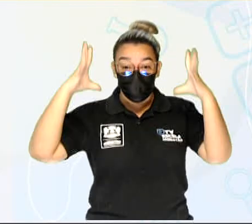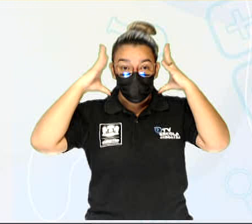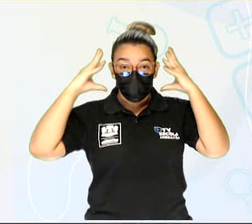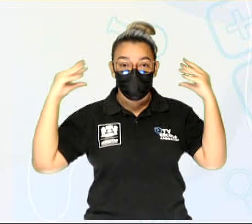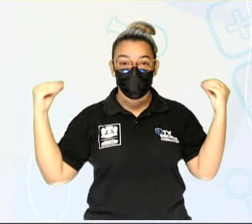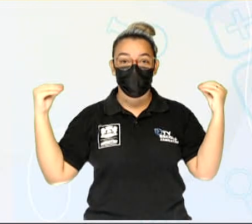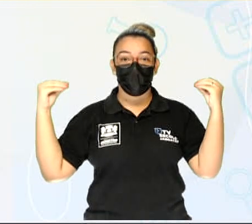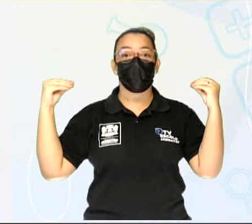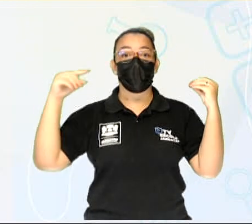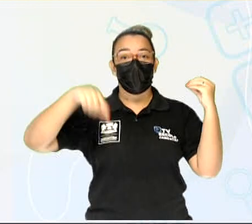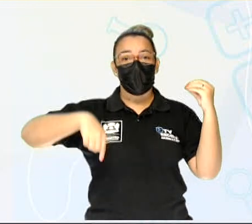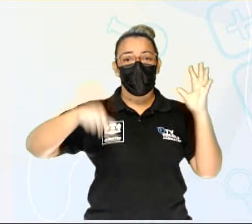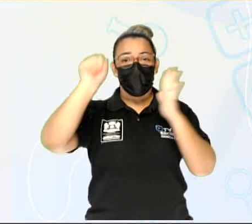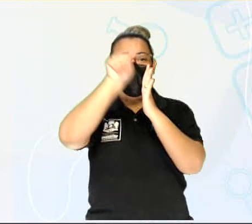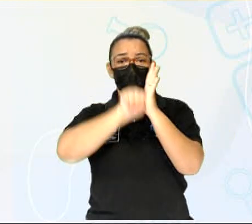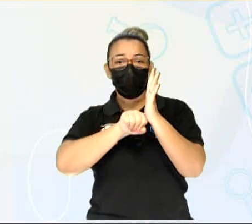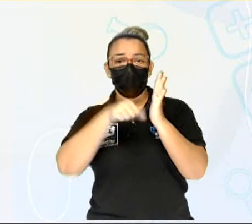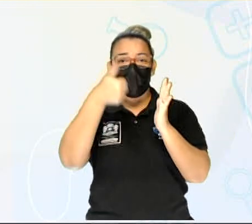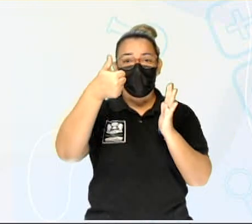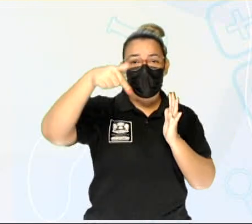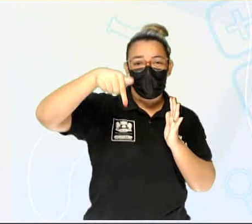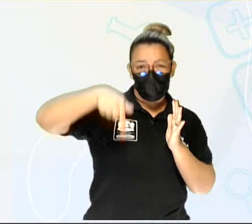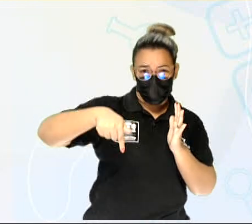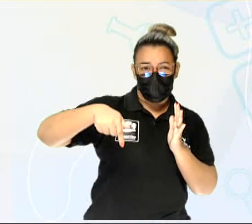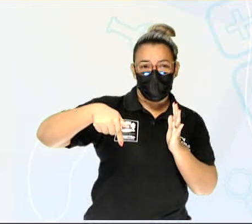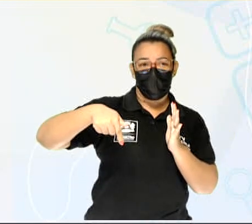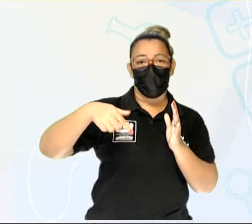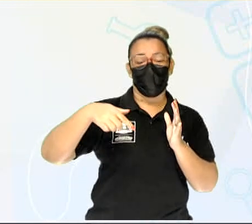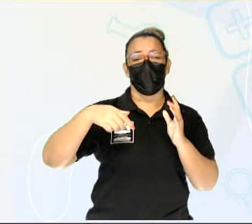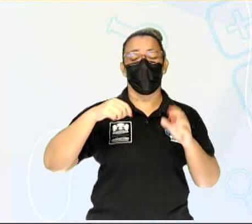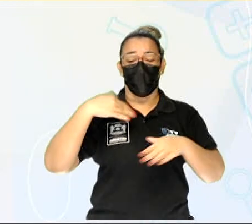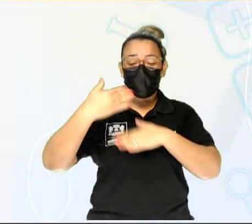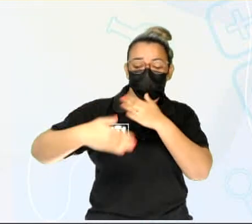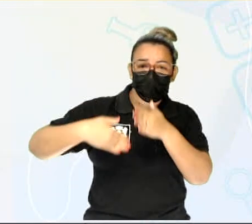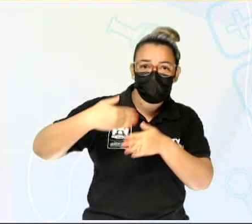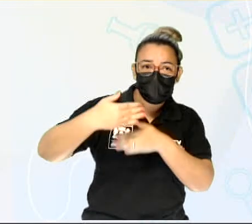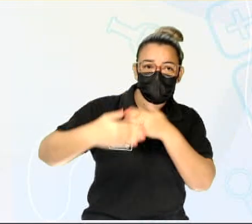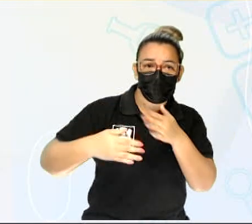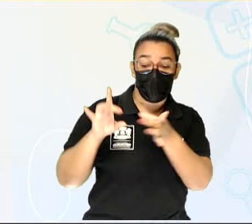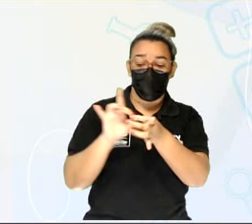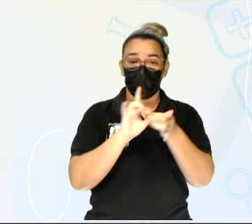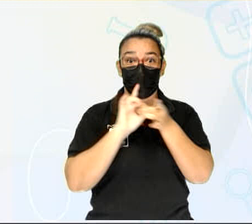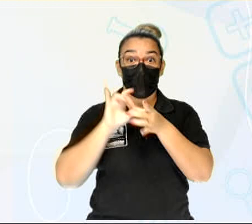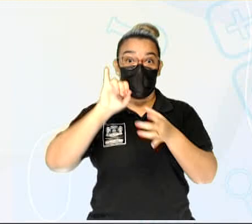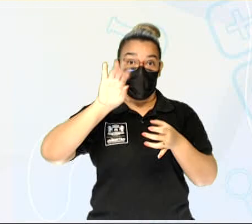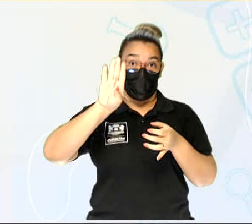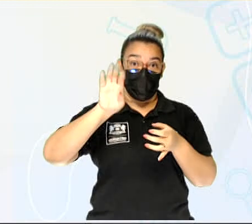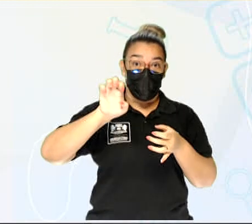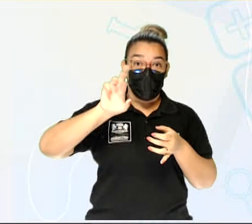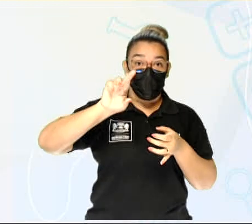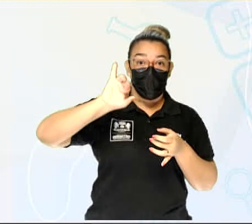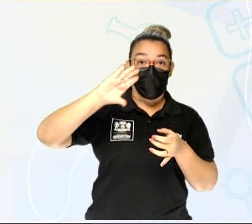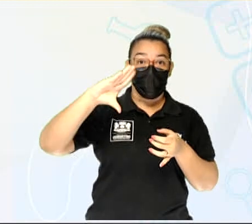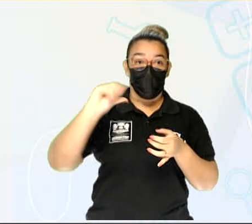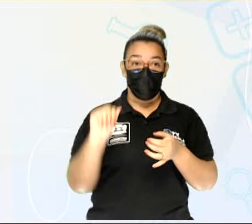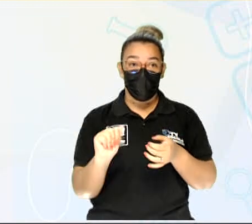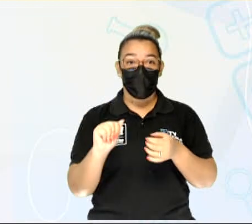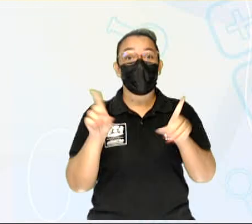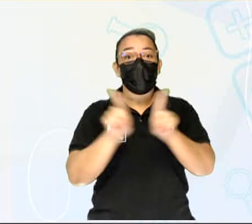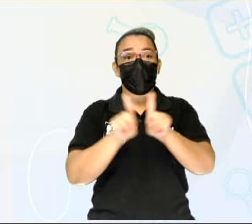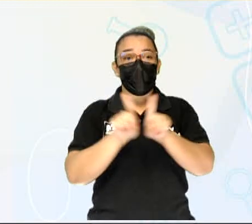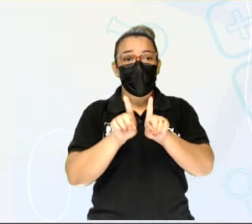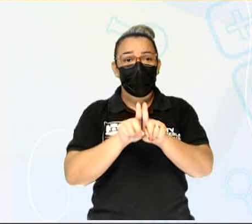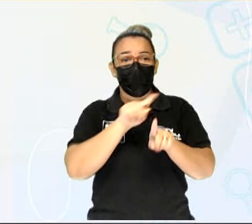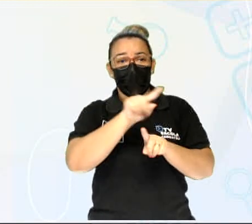século XVII, que foi resultado de alguns fatores, como a União Ibérica, que levou o domínio holandês. No domínio